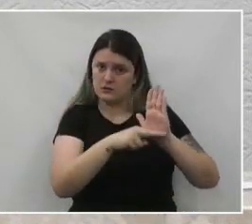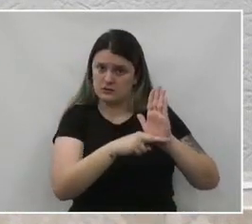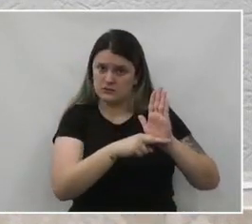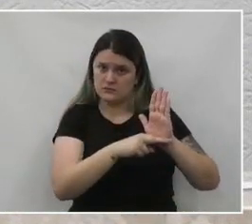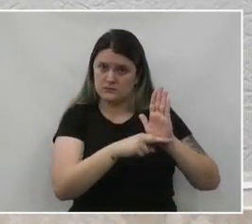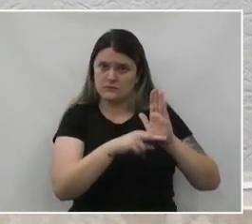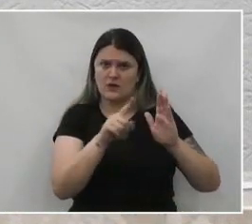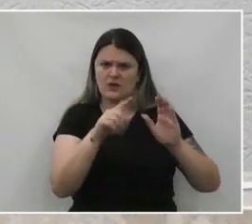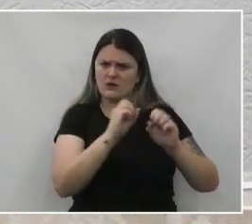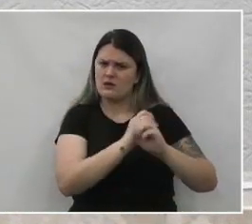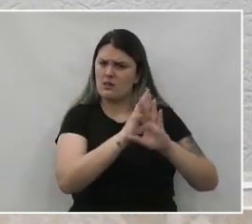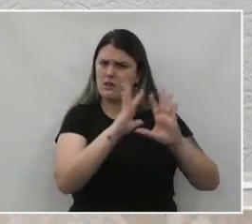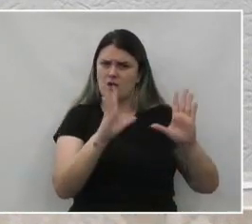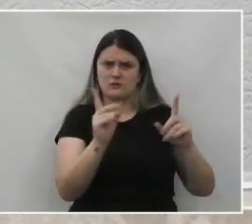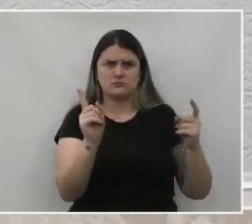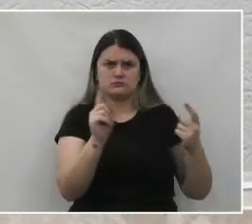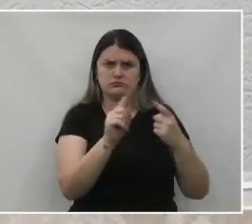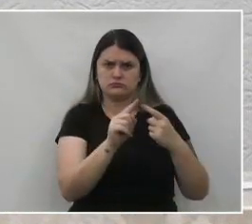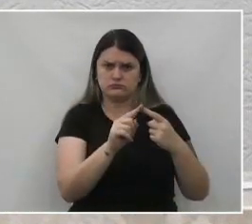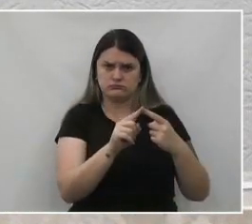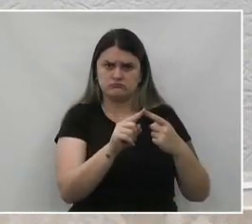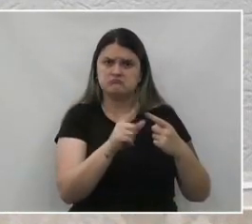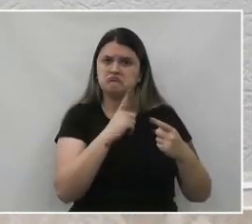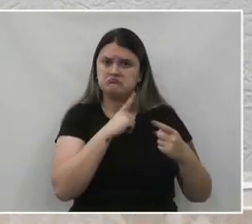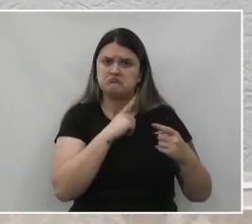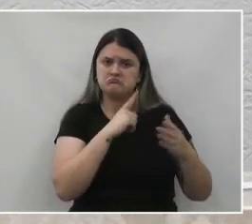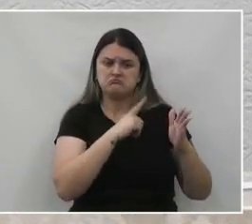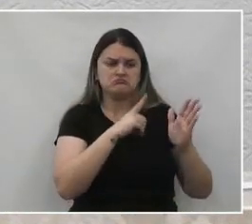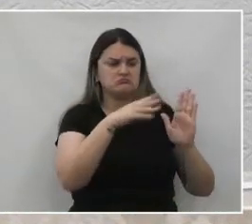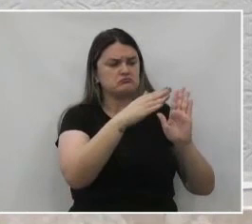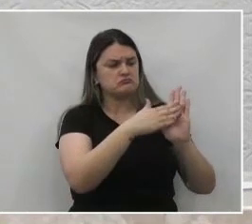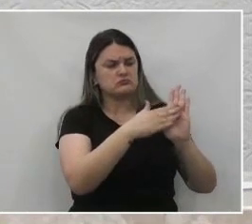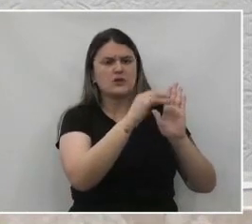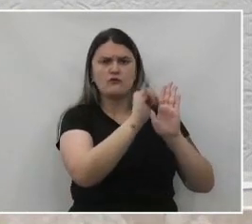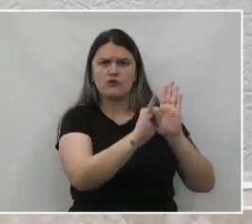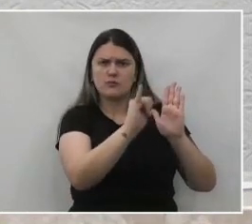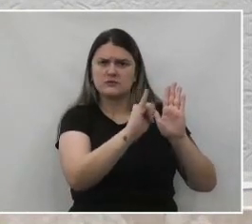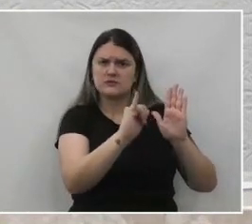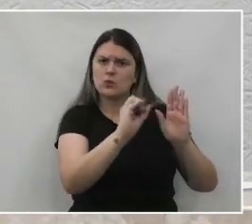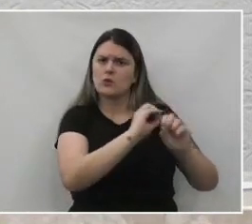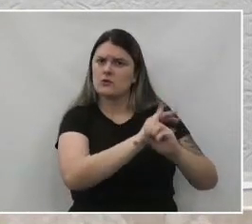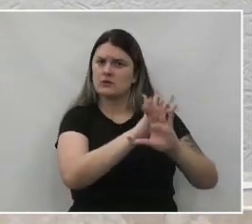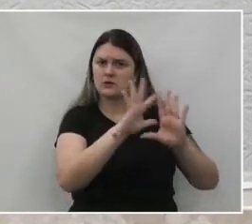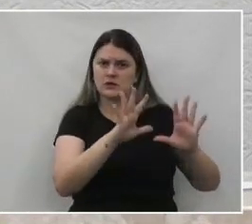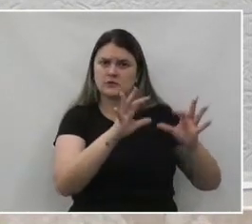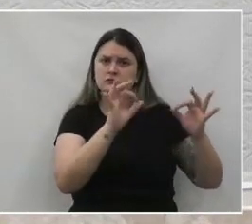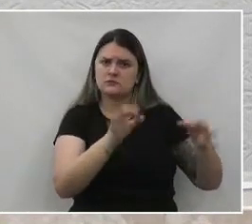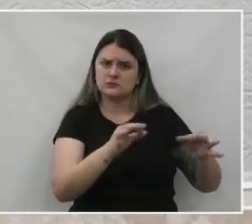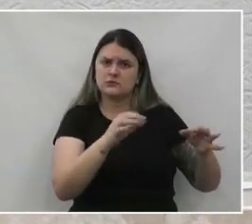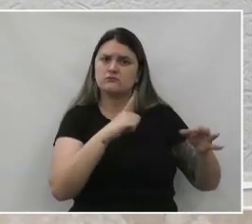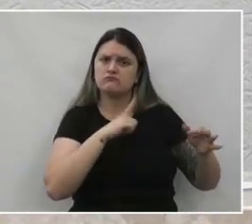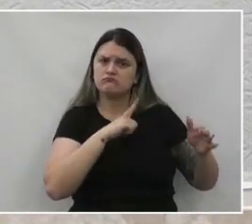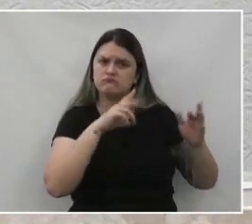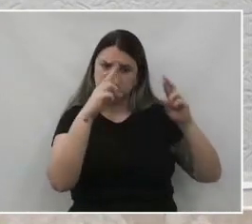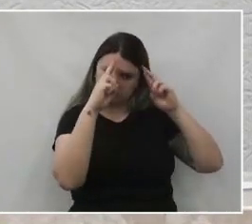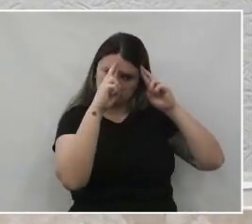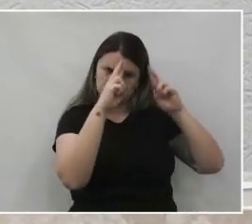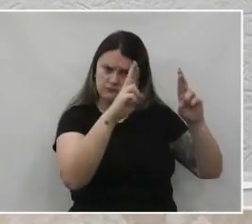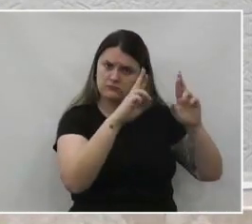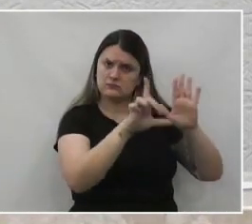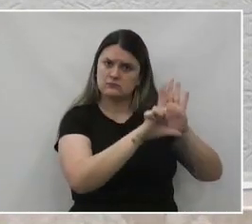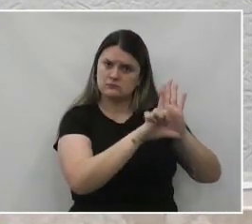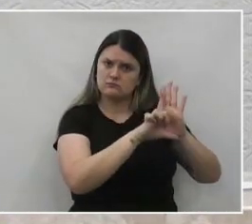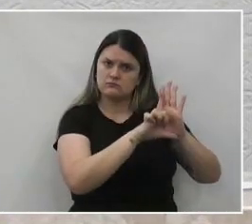de forma clara e objetiva a exatidão dos demonstrativos contábeis, financeiros, a legalidade, a